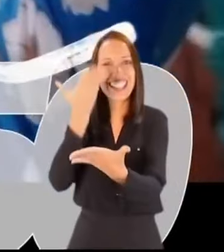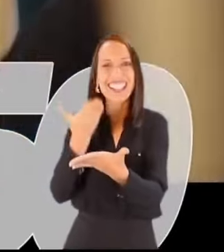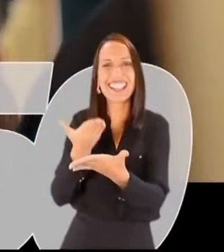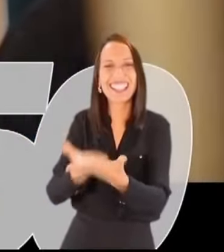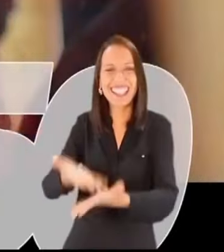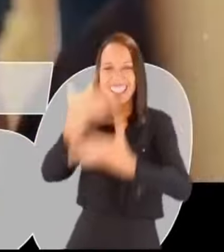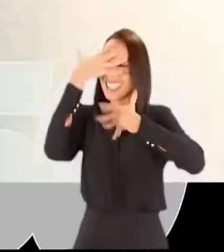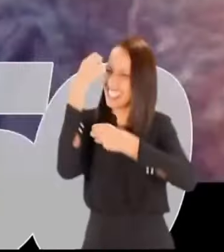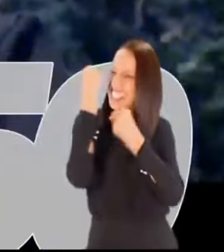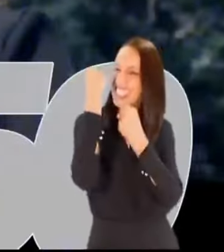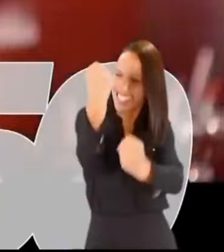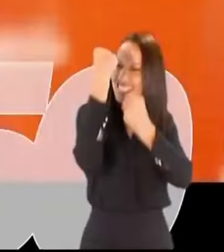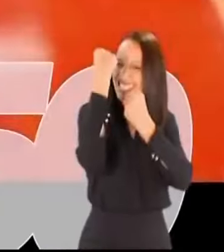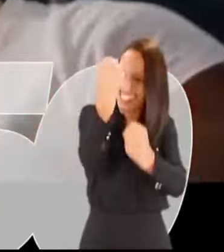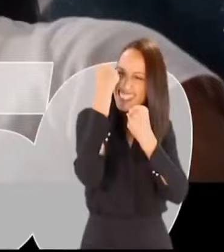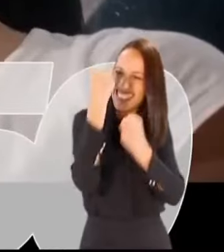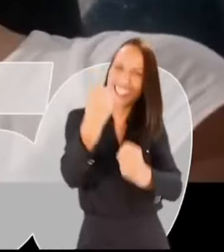acreditar.